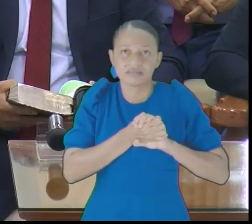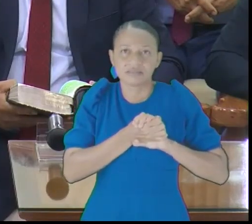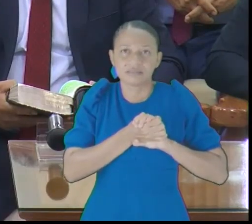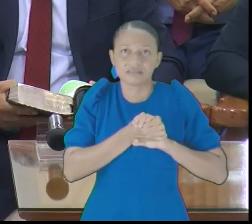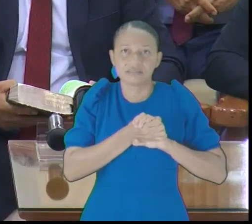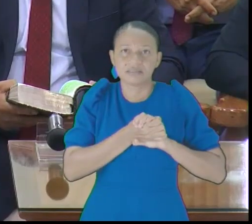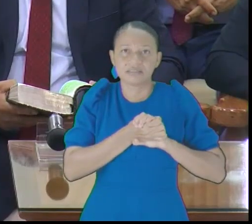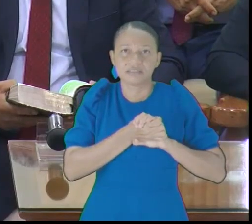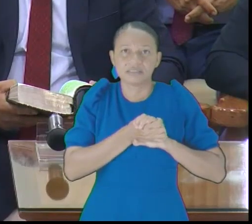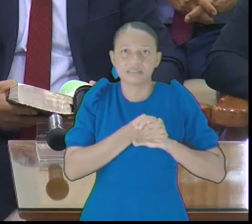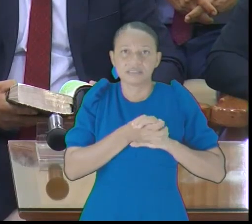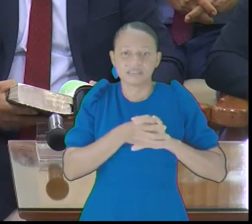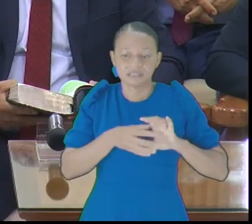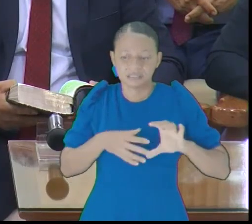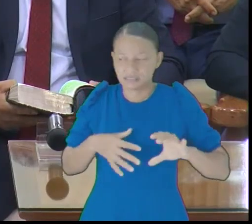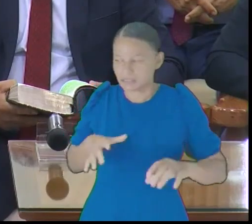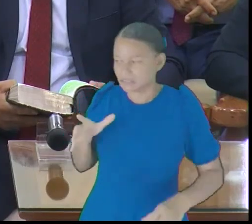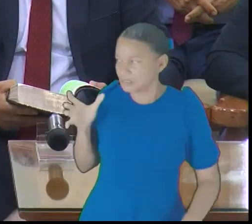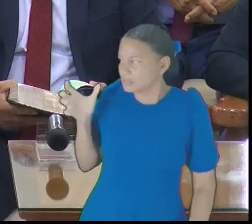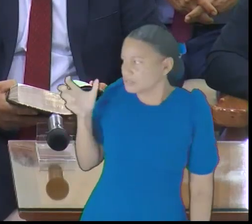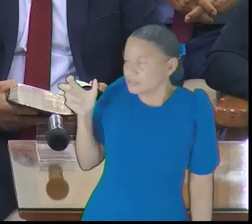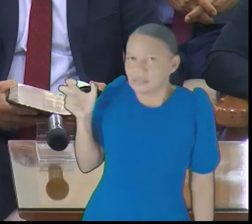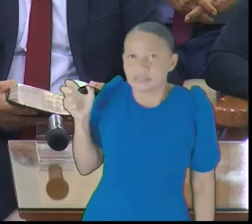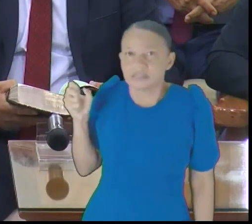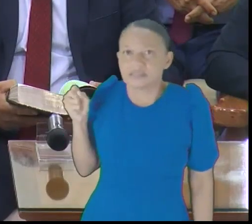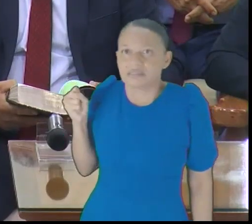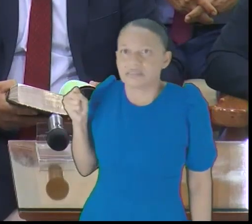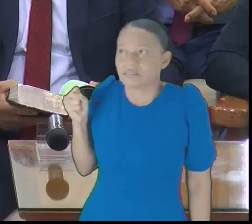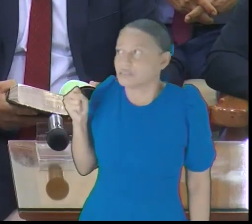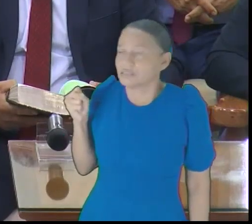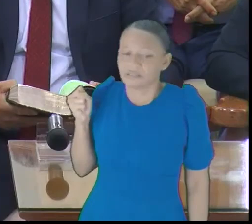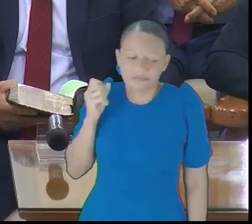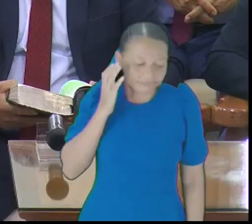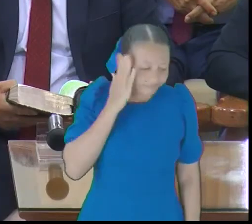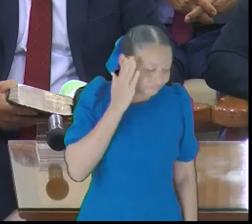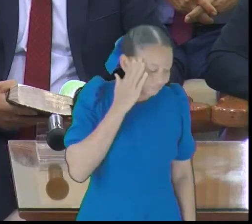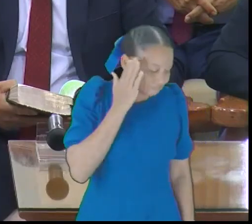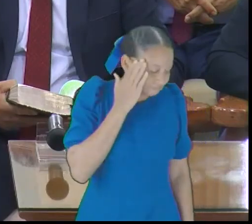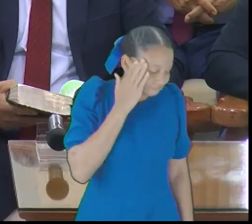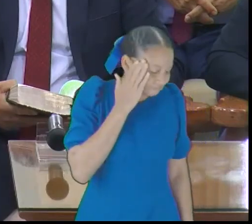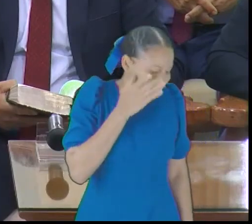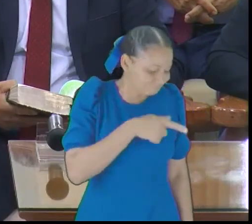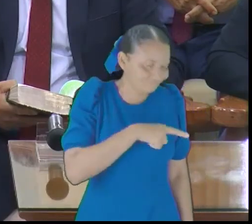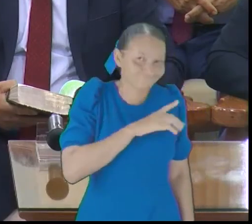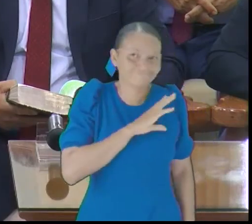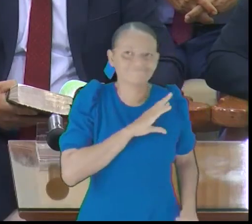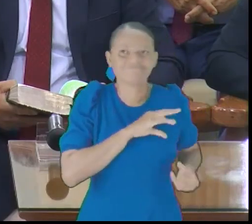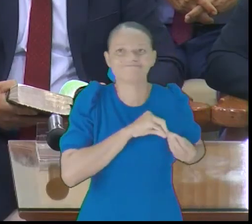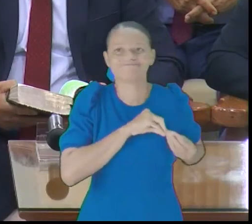E quando eu senti ela apertar a minha mão com força, eu entendi a linguagem dela.